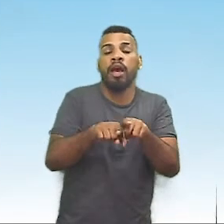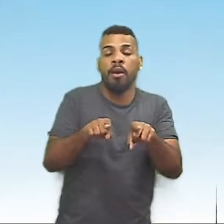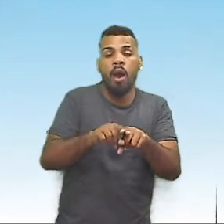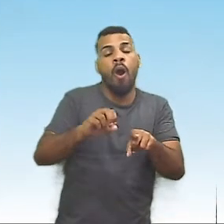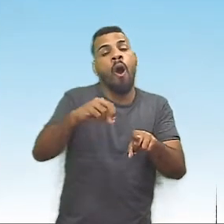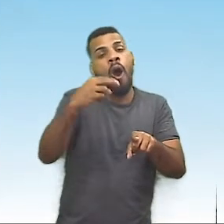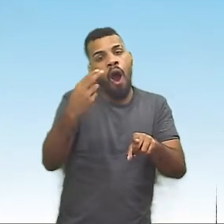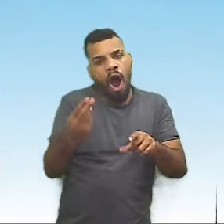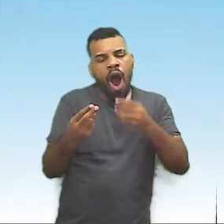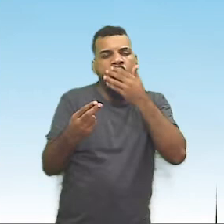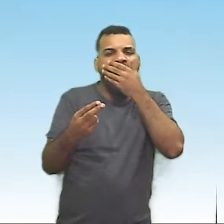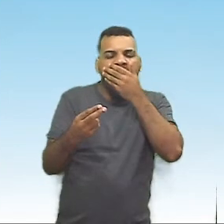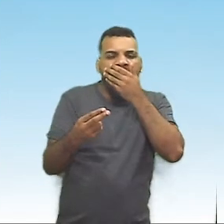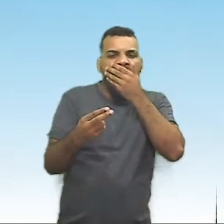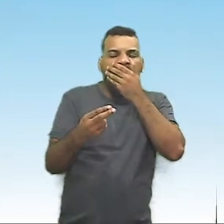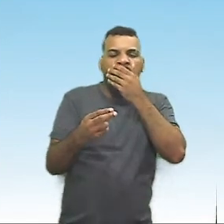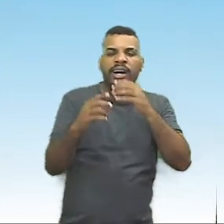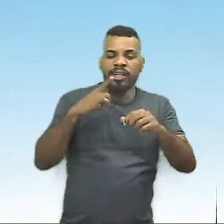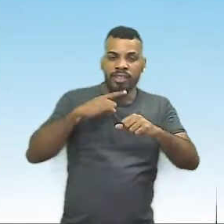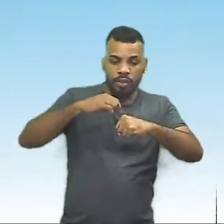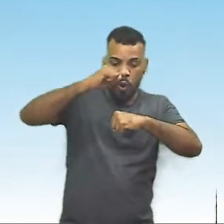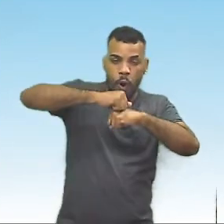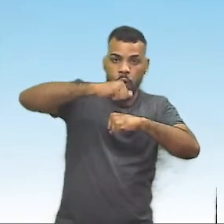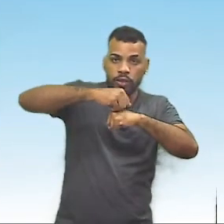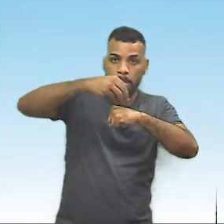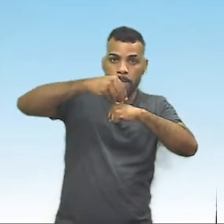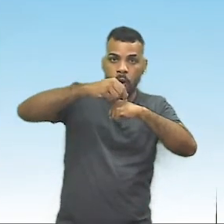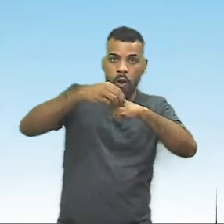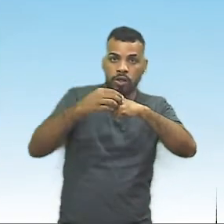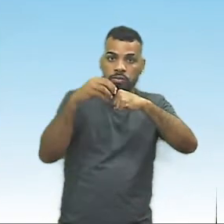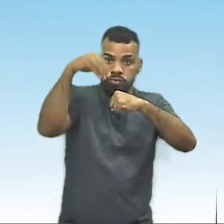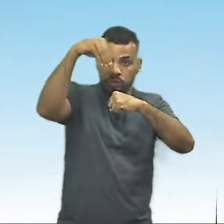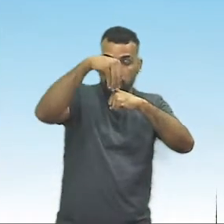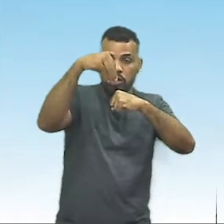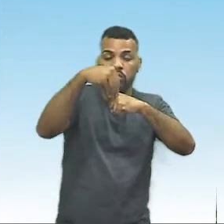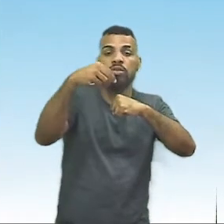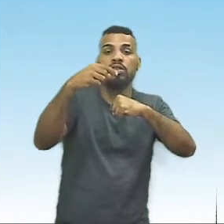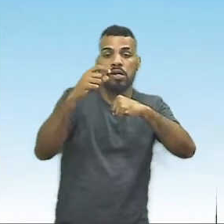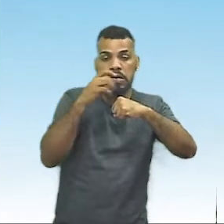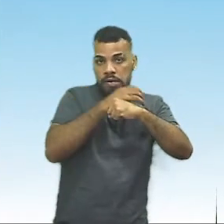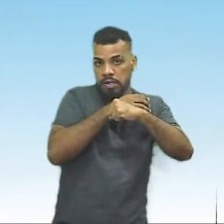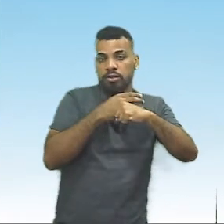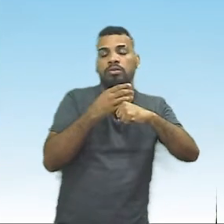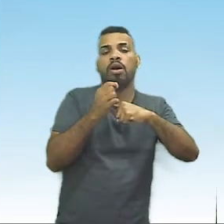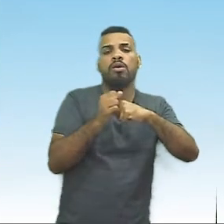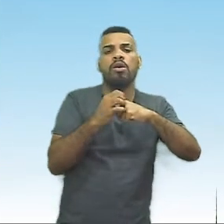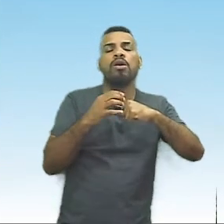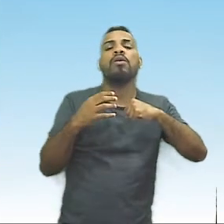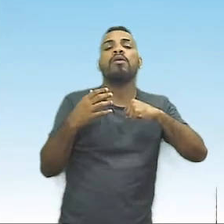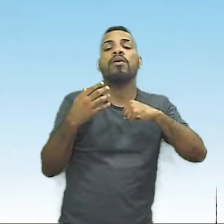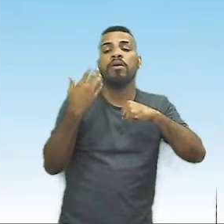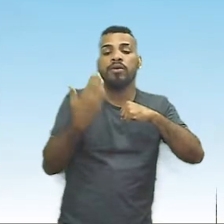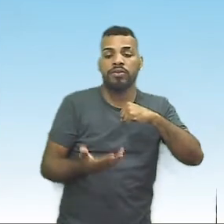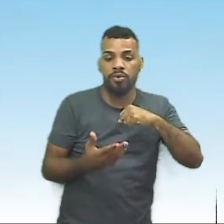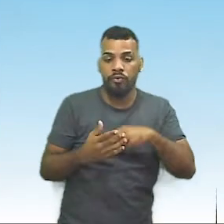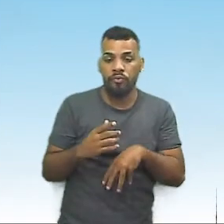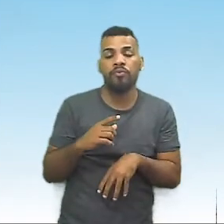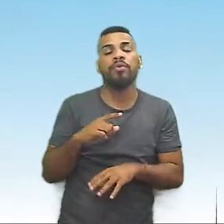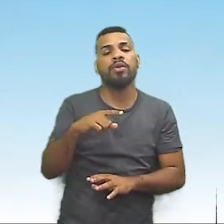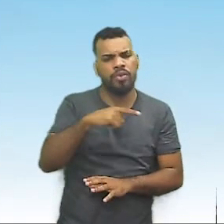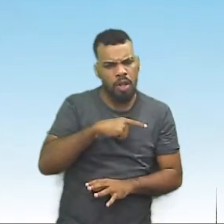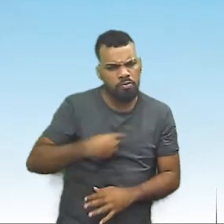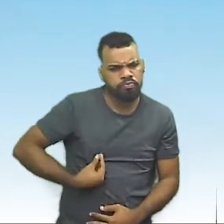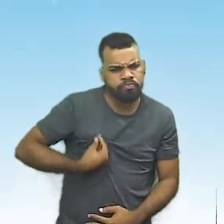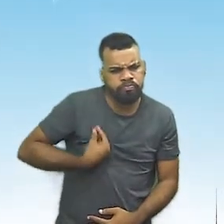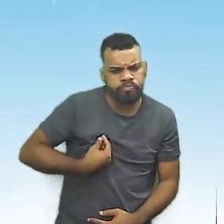através de camadas de rochas porosas. As falhas ou camadas porosas, elas atuam ali,